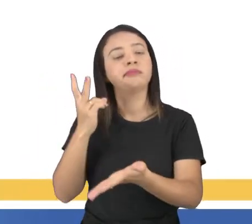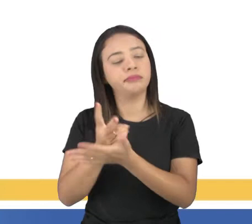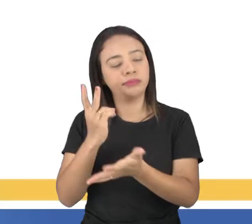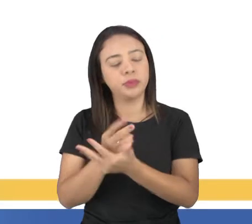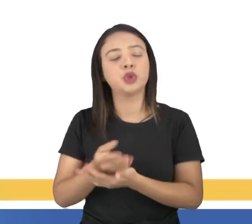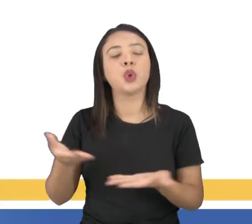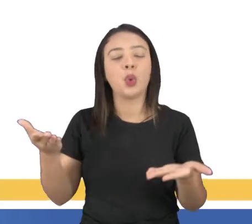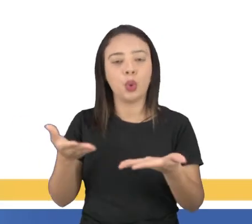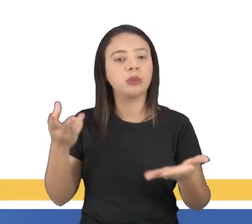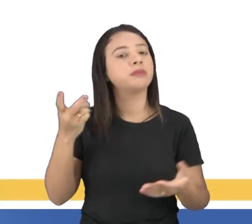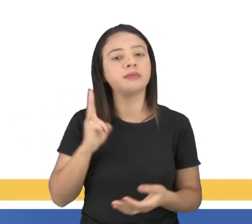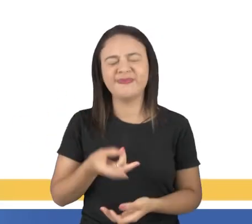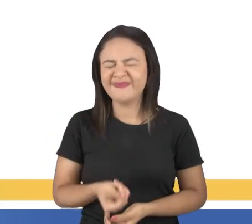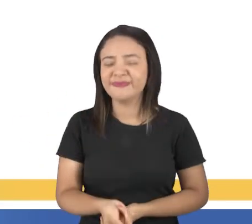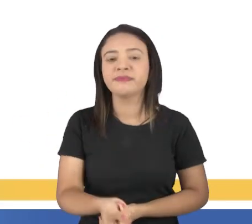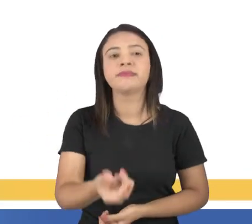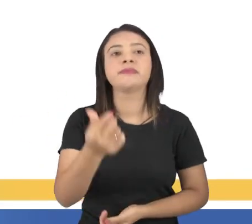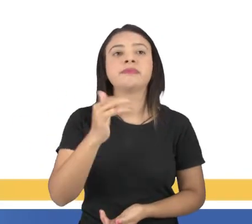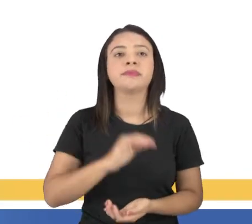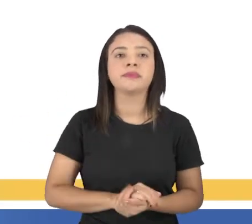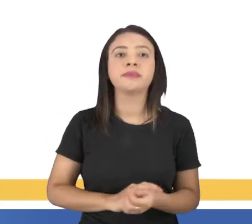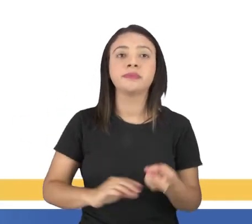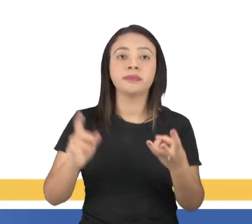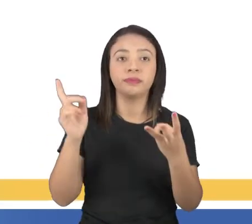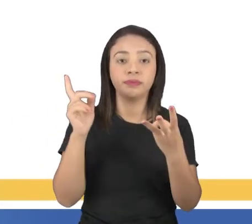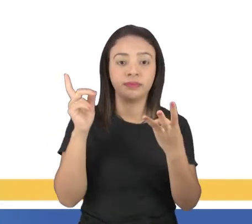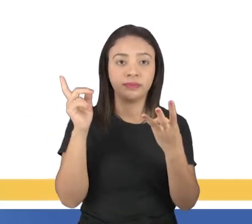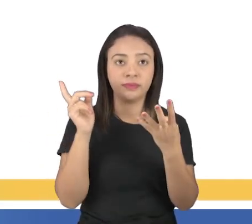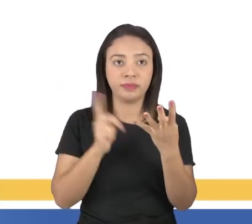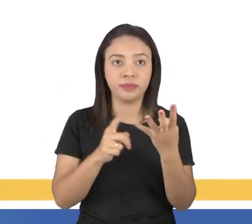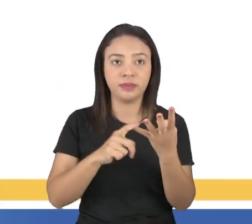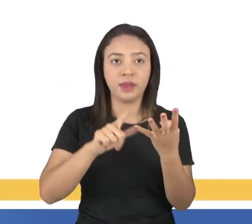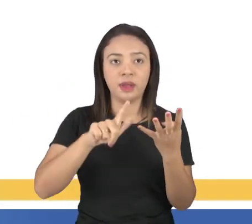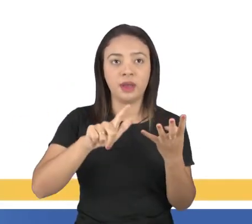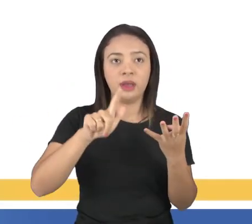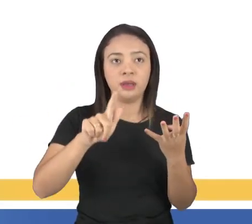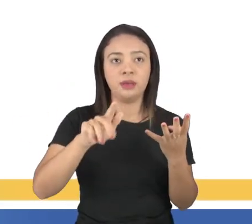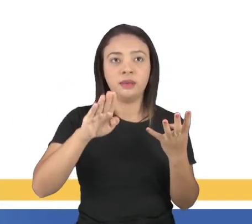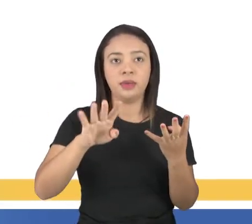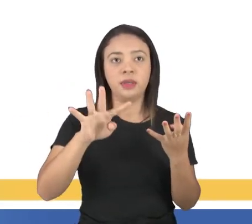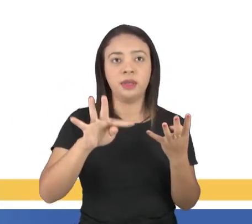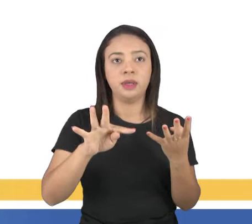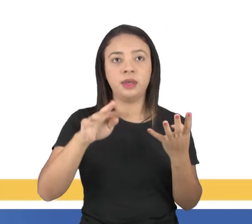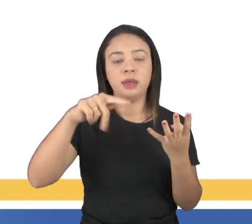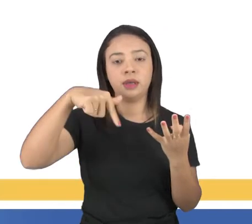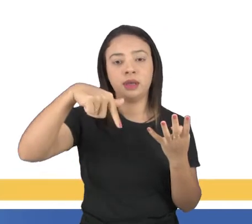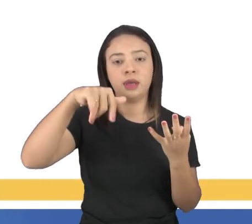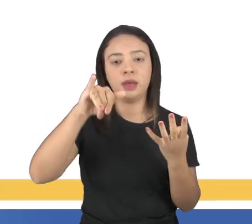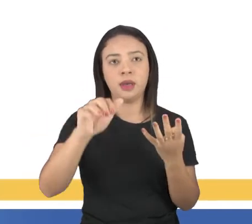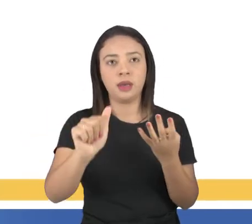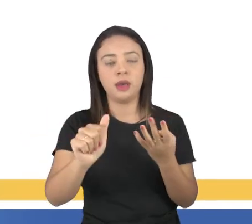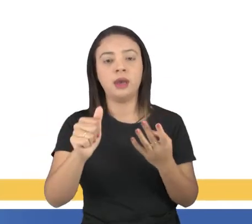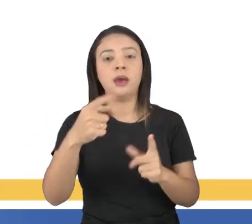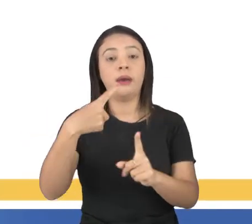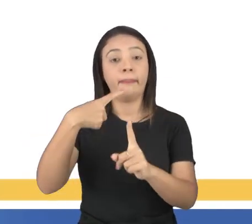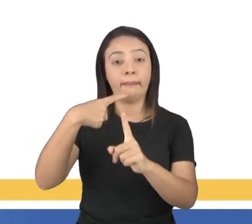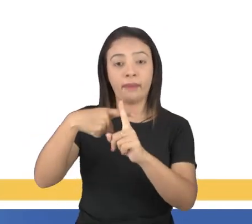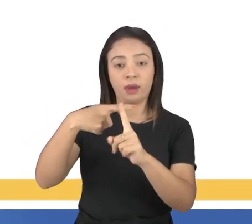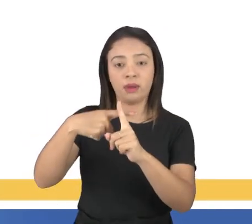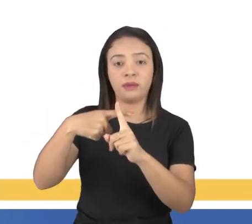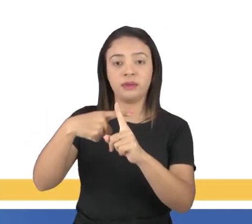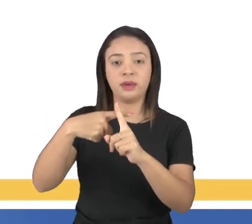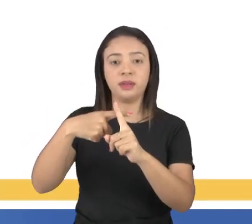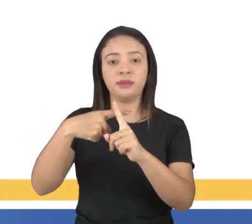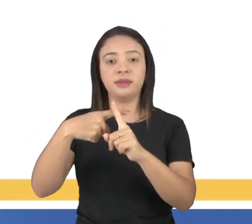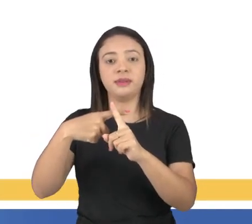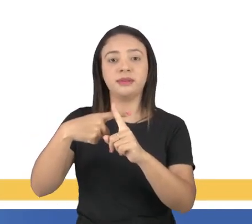que vai ainda muito além disso. A gente tem o movimento LGBTQIA+, ou LGBT, que é como é